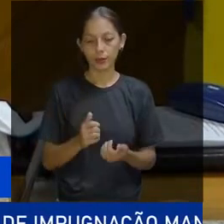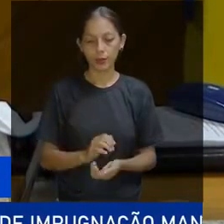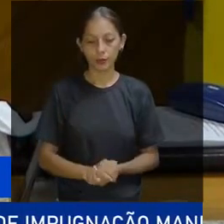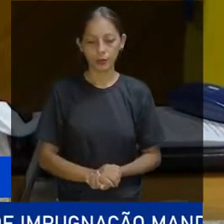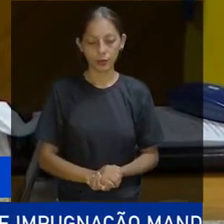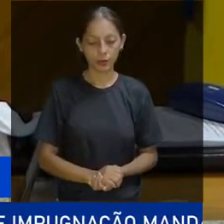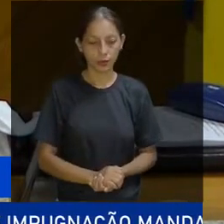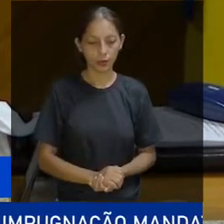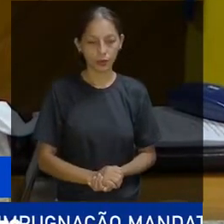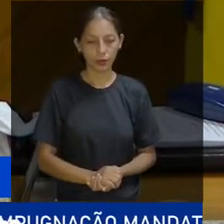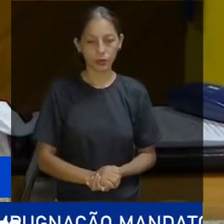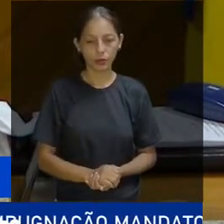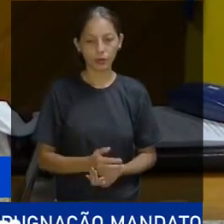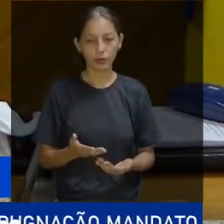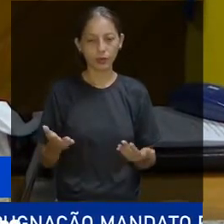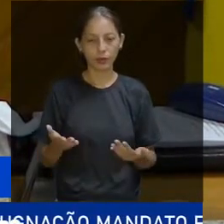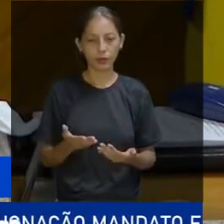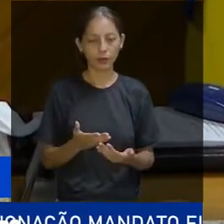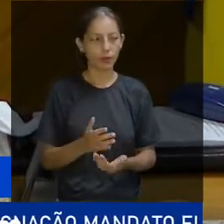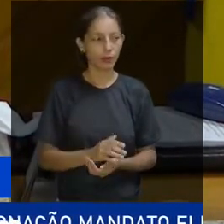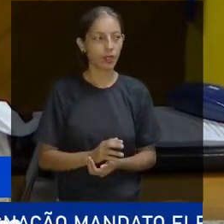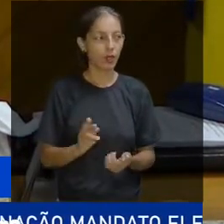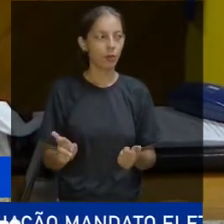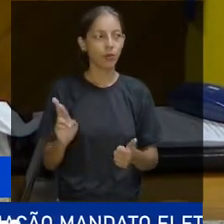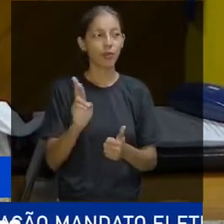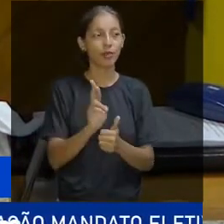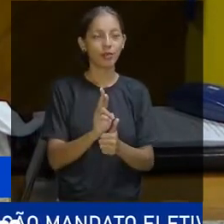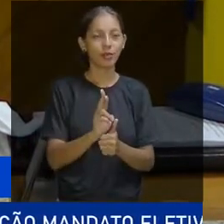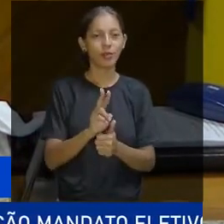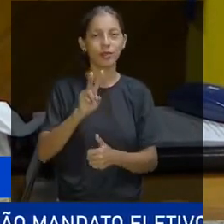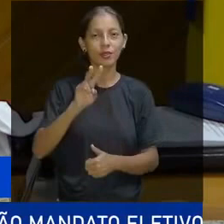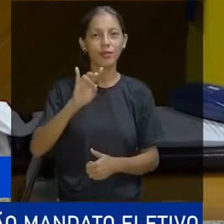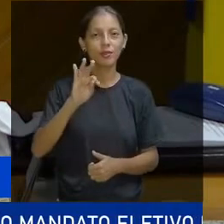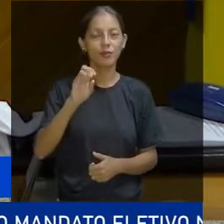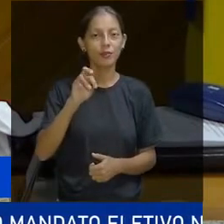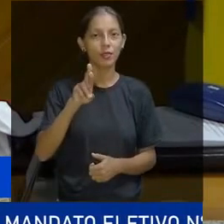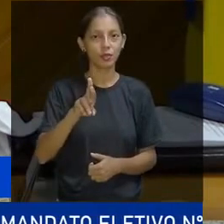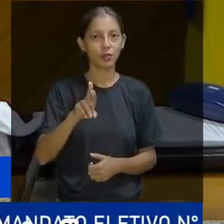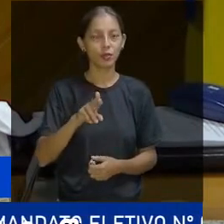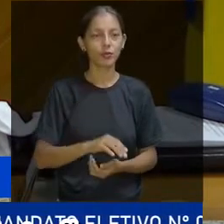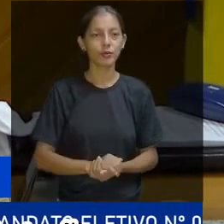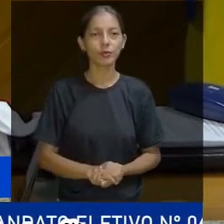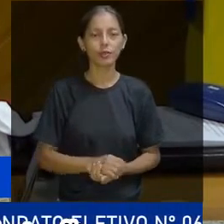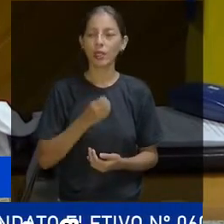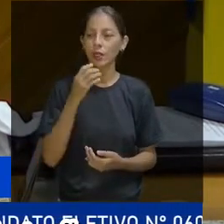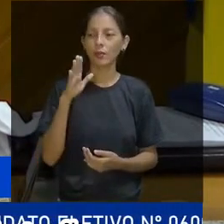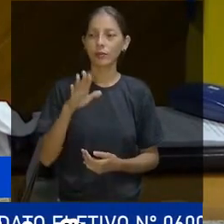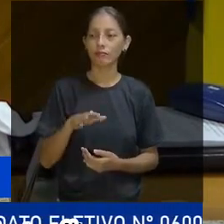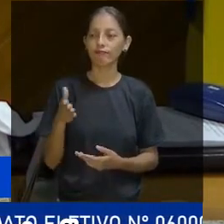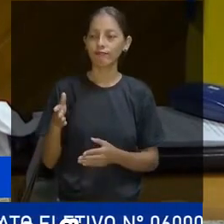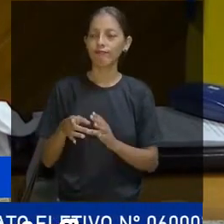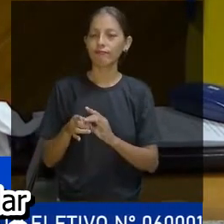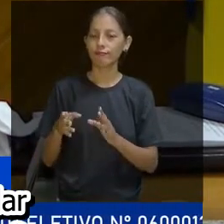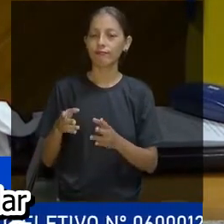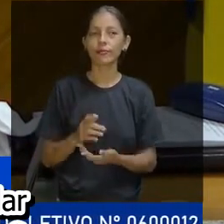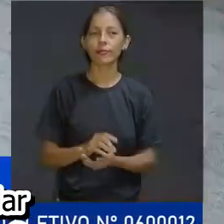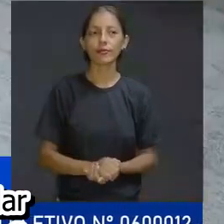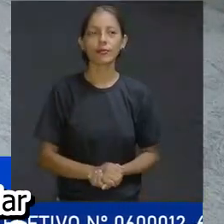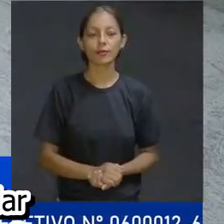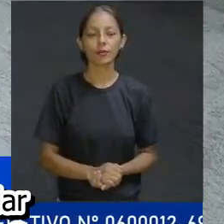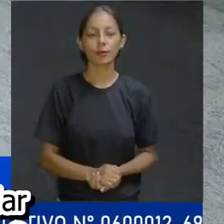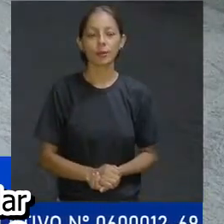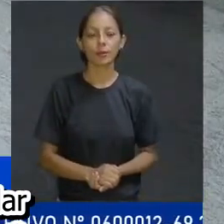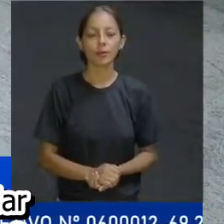ouvir o ilustre Procurador Regional Eleitoral, doutor Vitor Vieira Alves. Boa tarde, Excelência. Vossa Excelência está com a palavra para a manifestação.